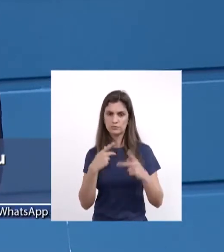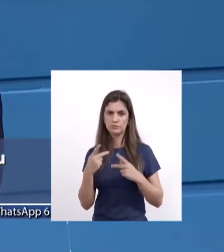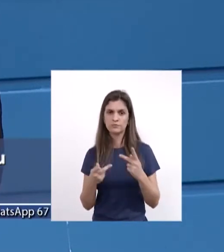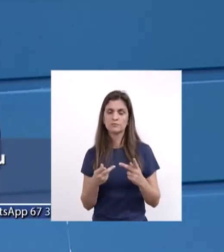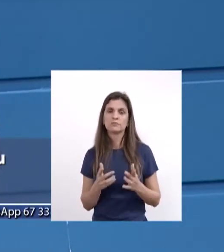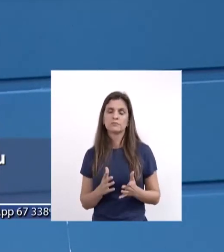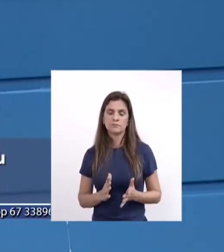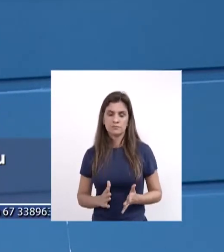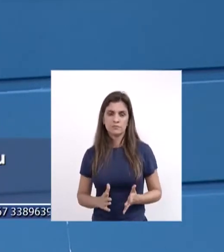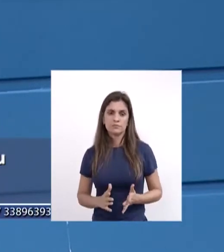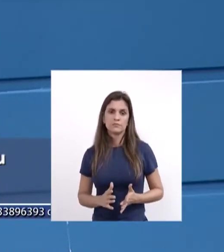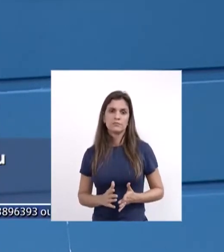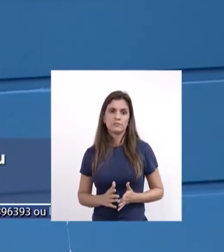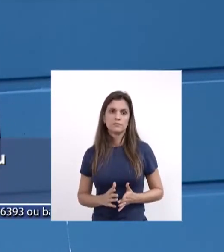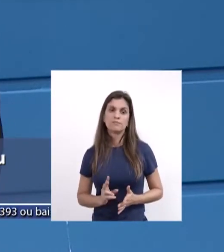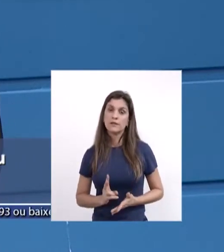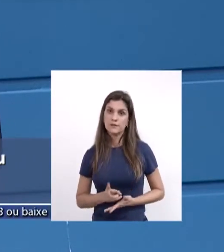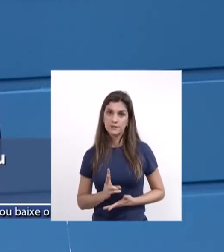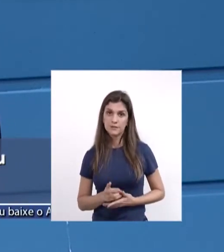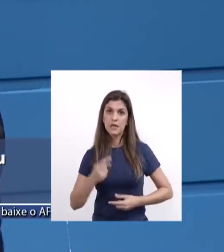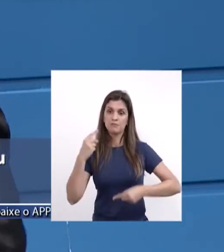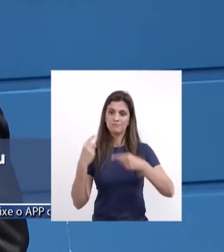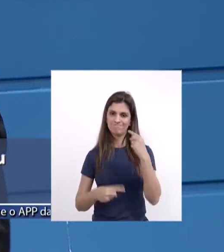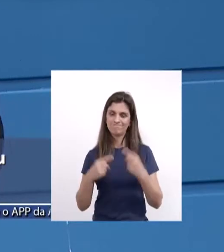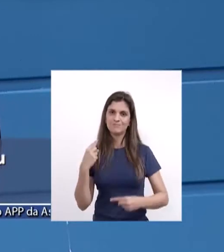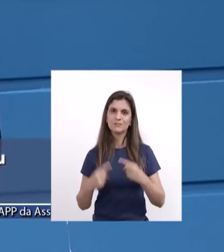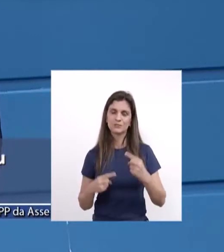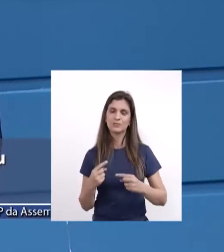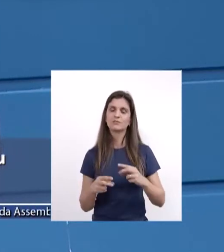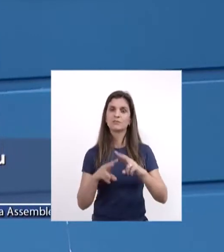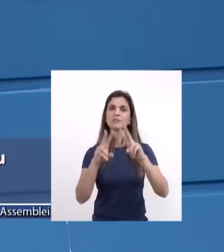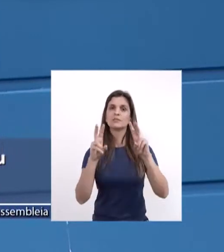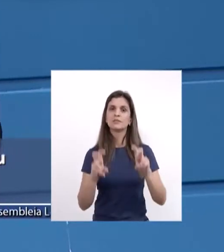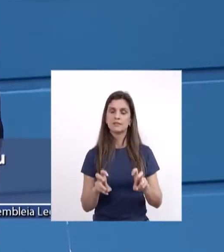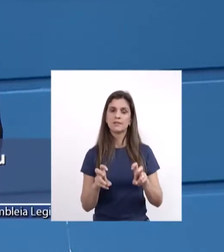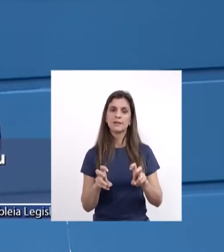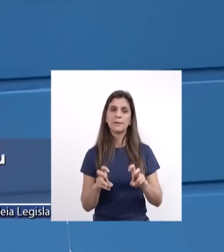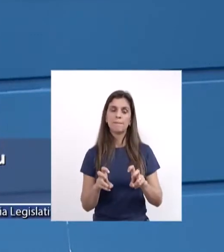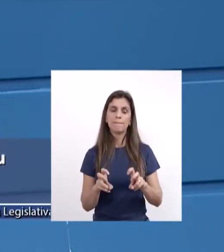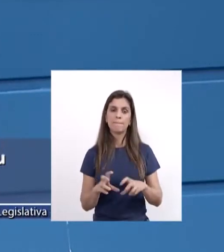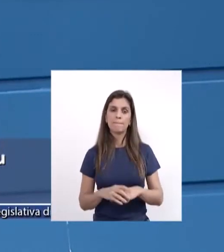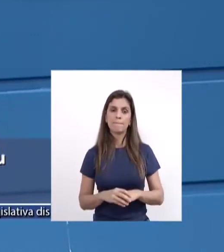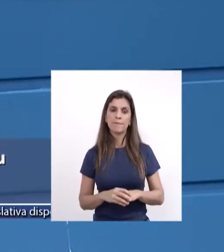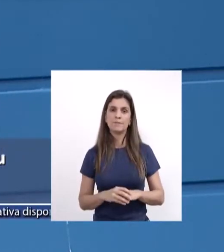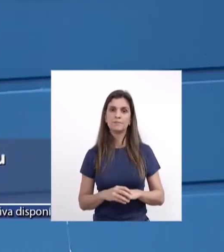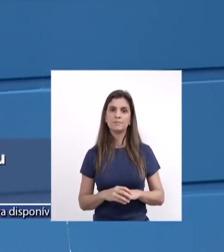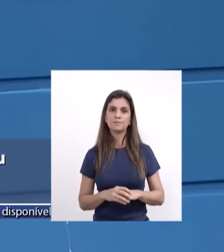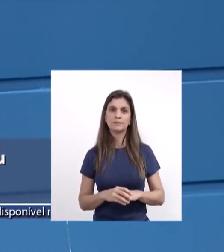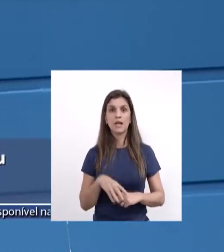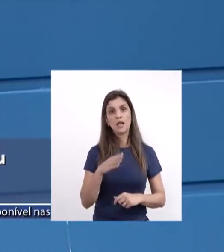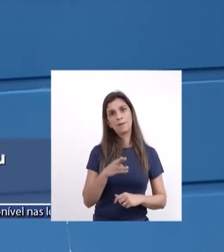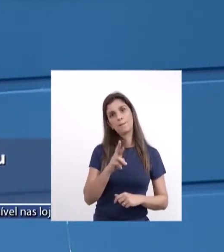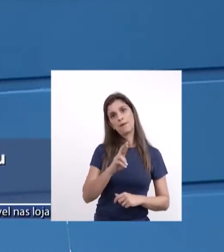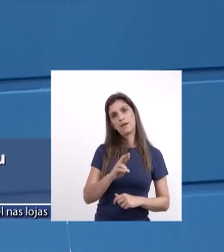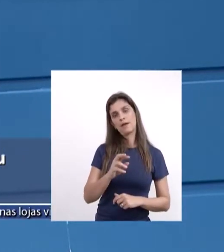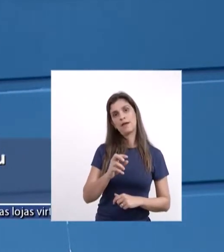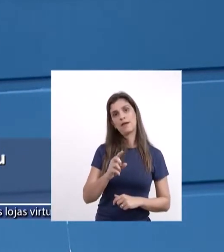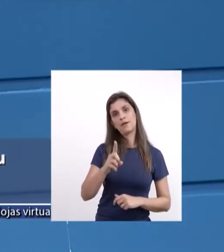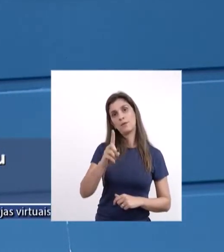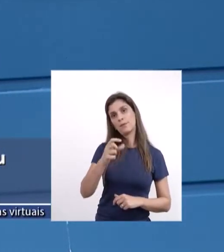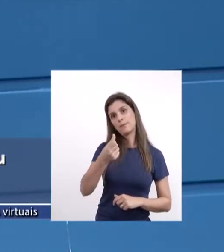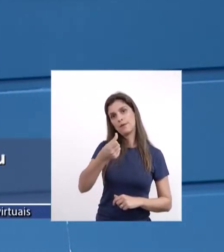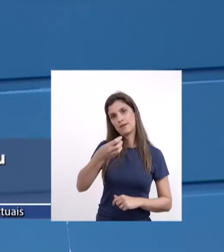gente usa os microfones desta casa para discutir esse tema. Trata-se da 163, a estrada que